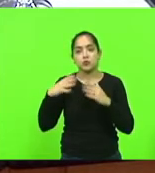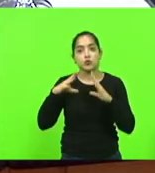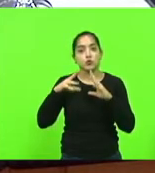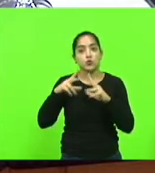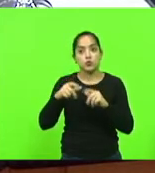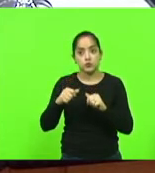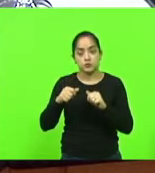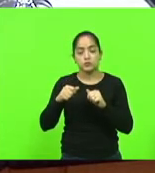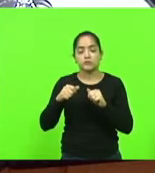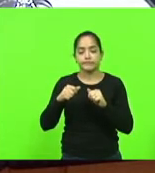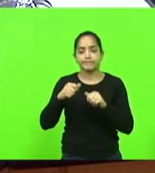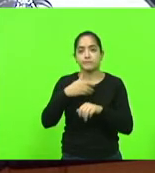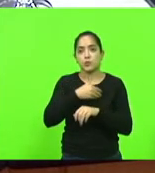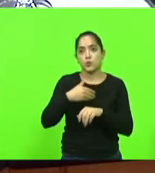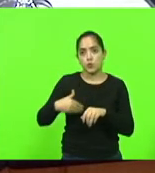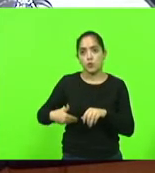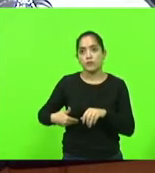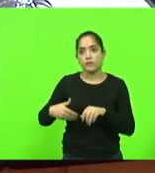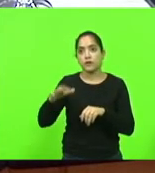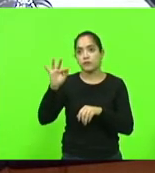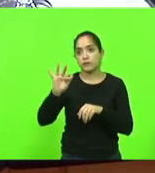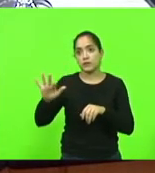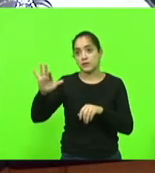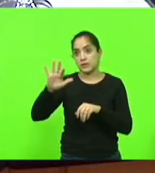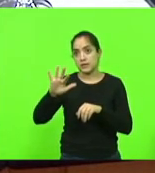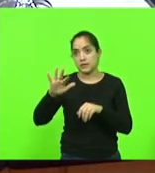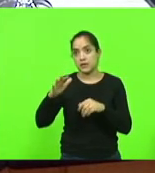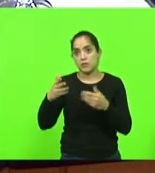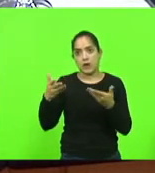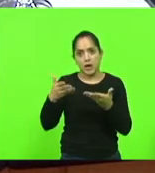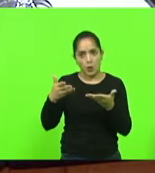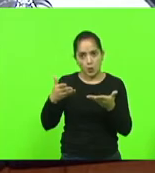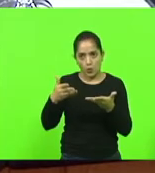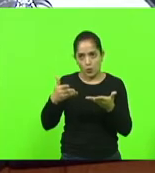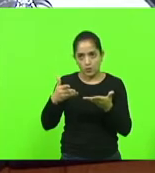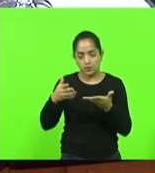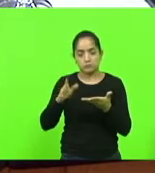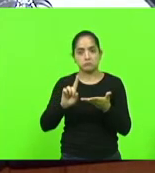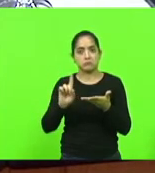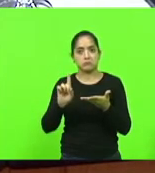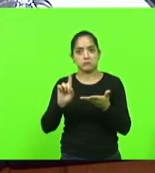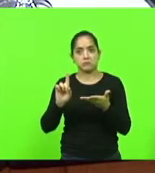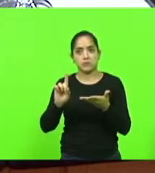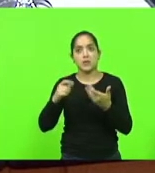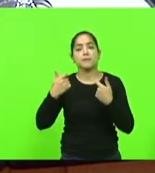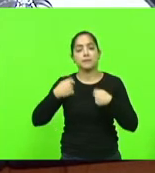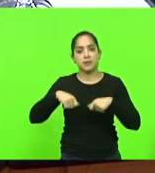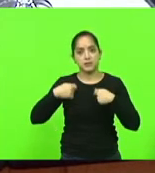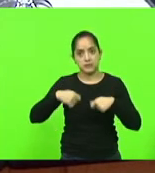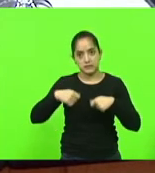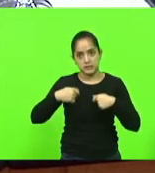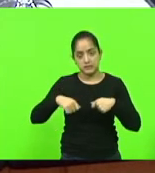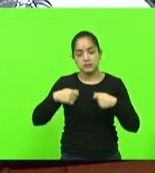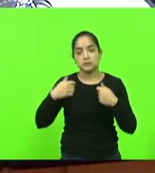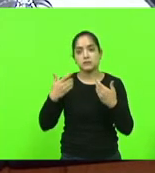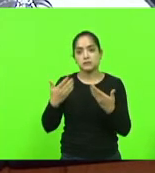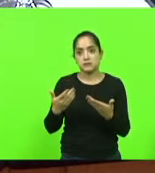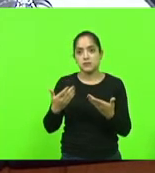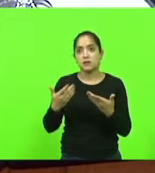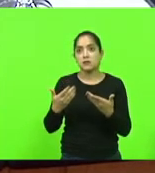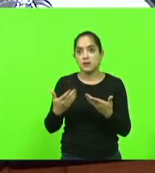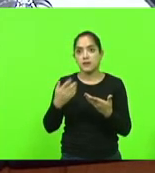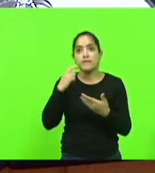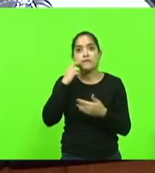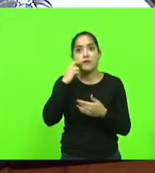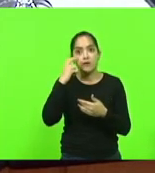acho que o governo federal precisa, e não é de agora, não é desse aqui só, precisa realmente criar